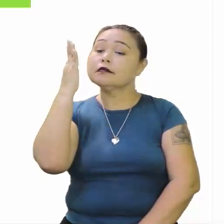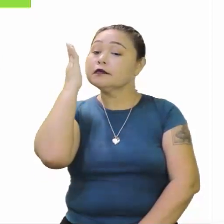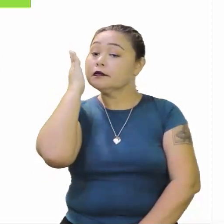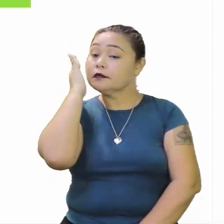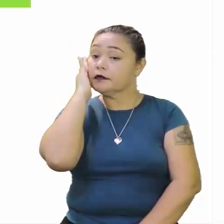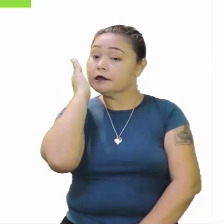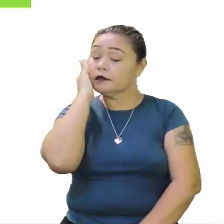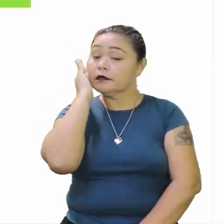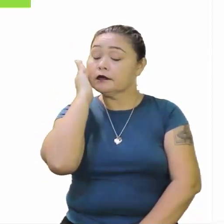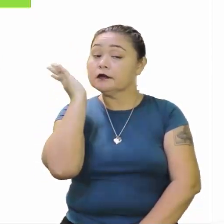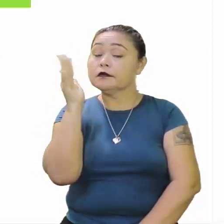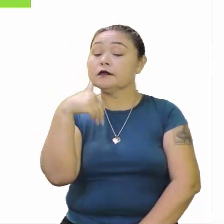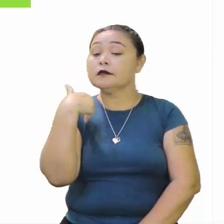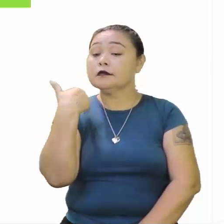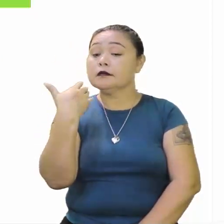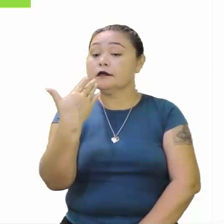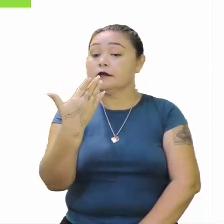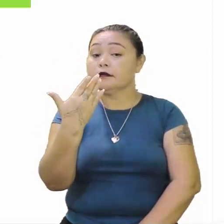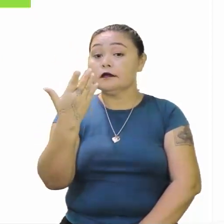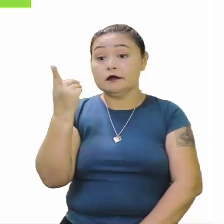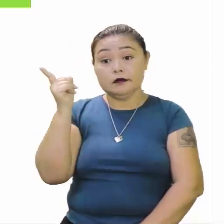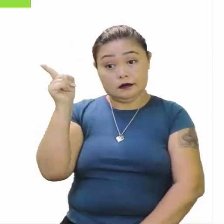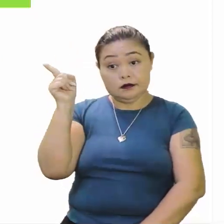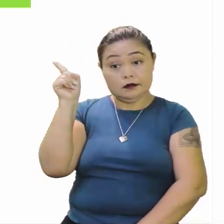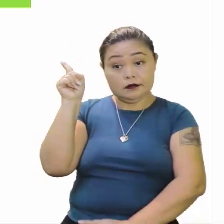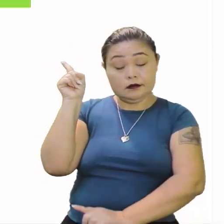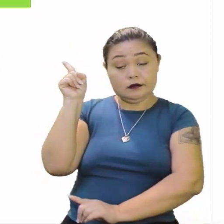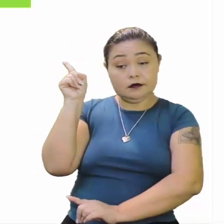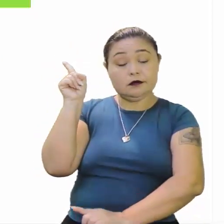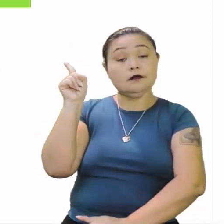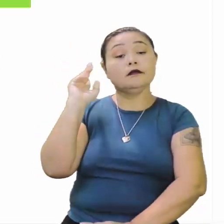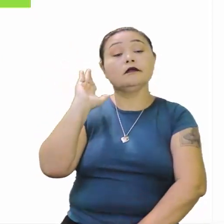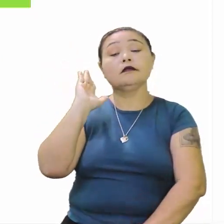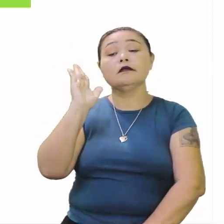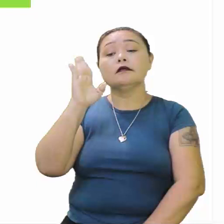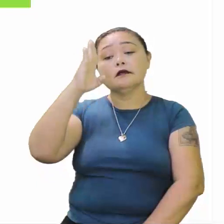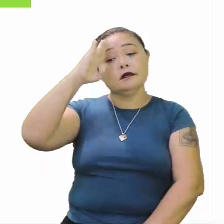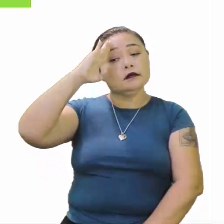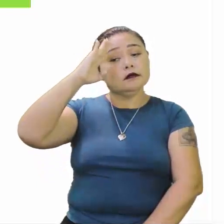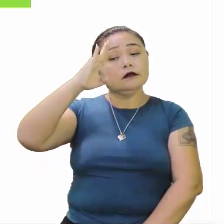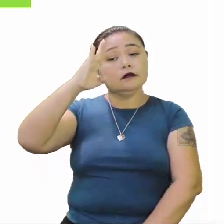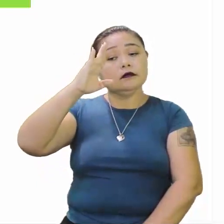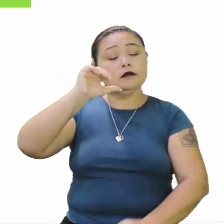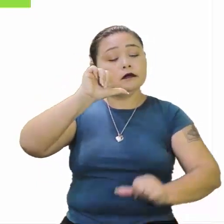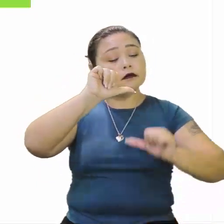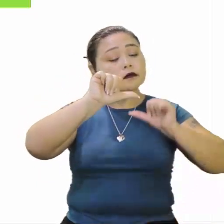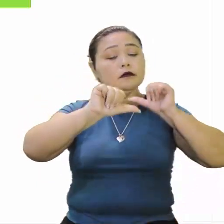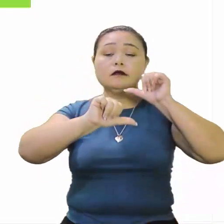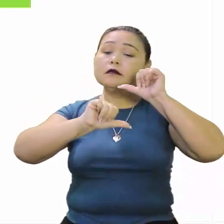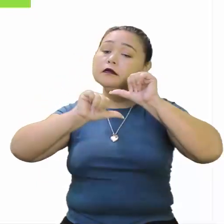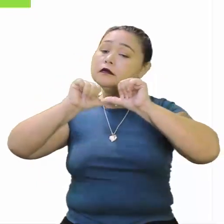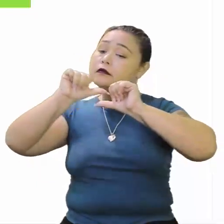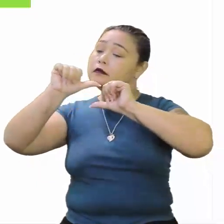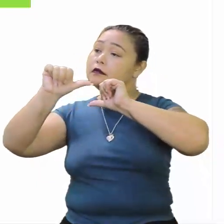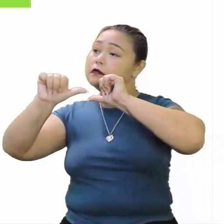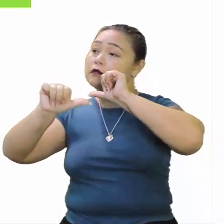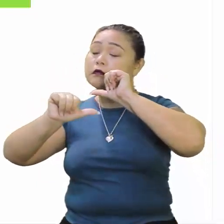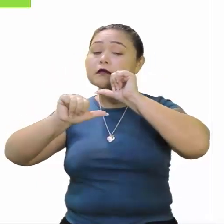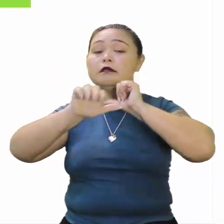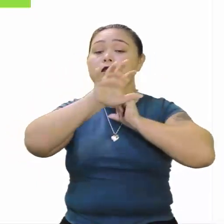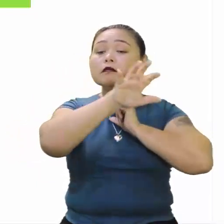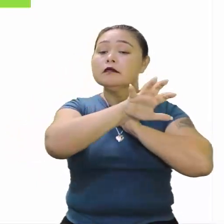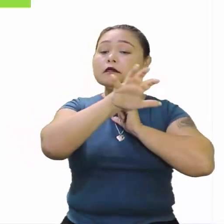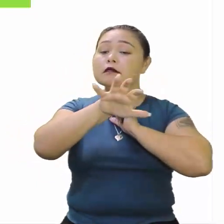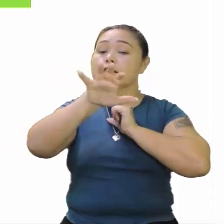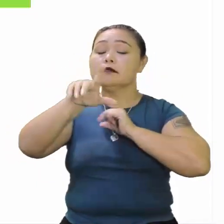identificaram, através deste esquema, as principais mudanças de estados físicos